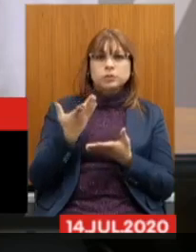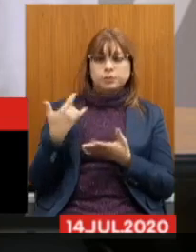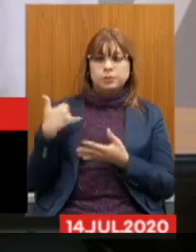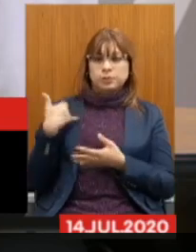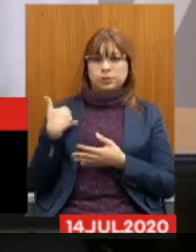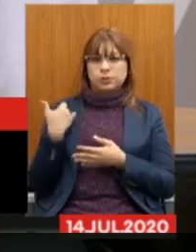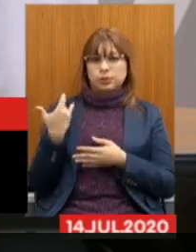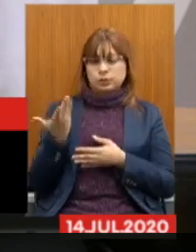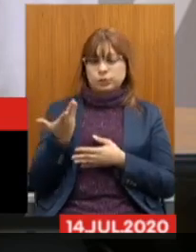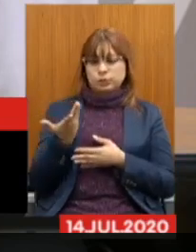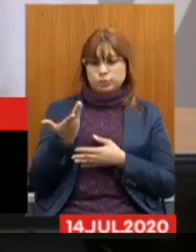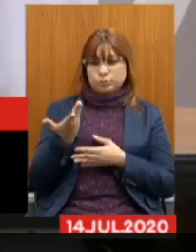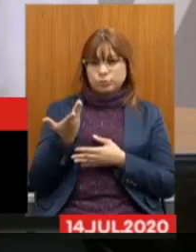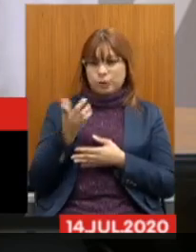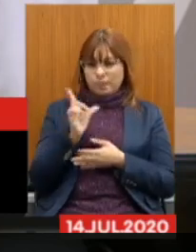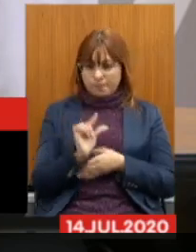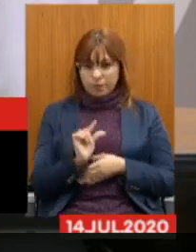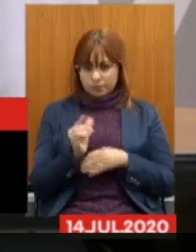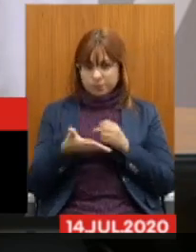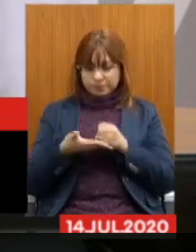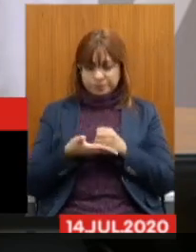mínima.